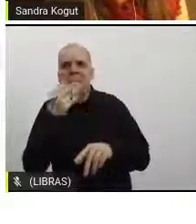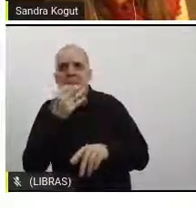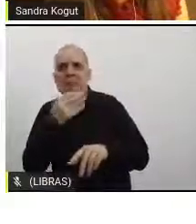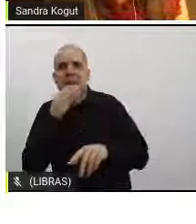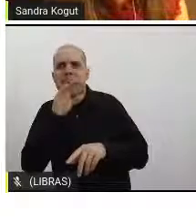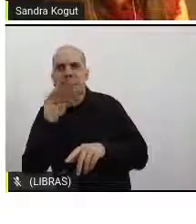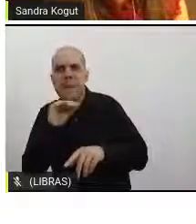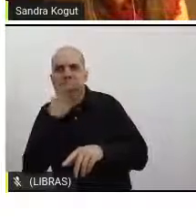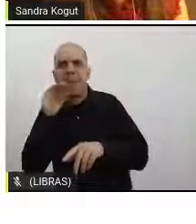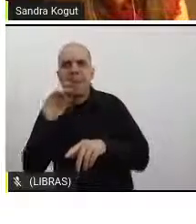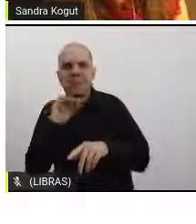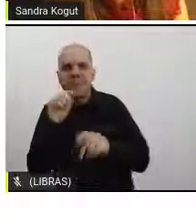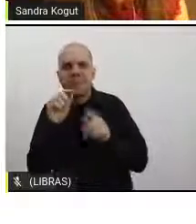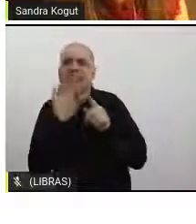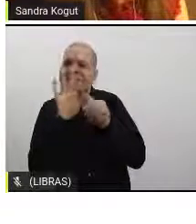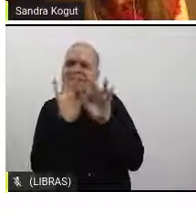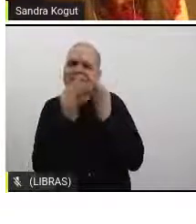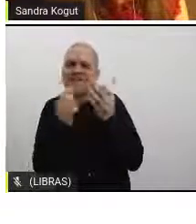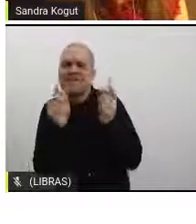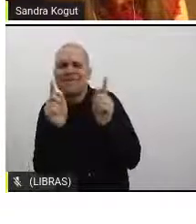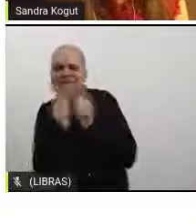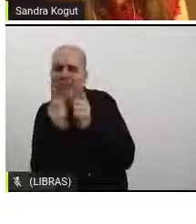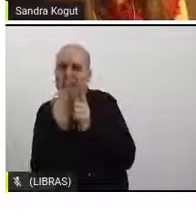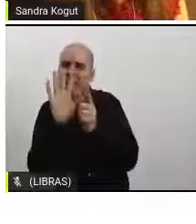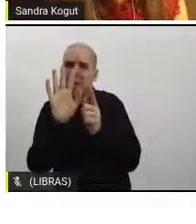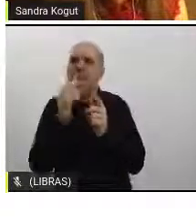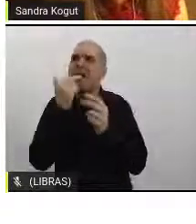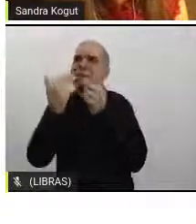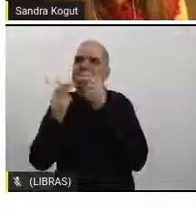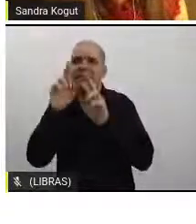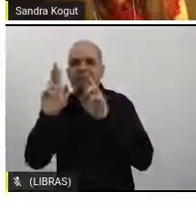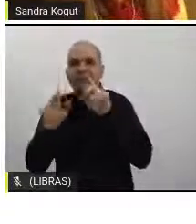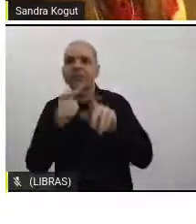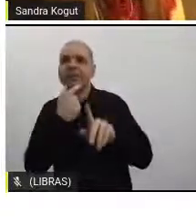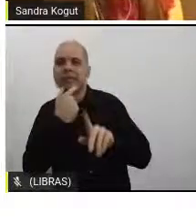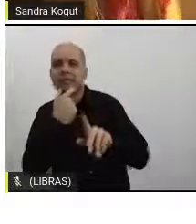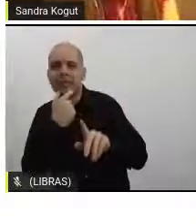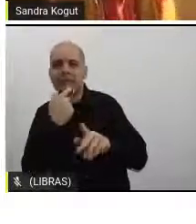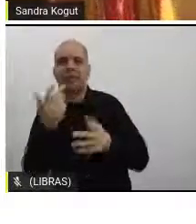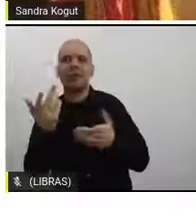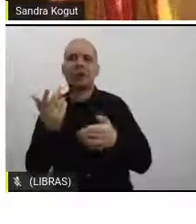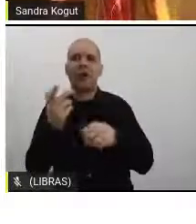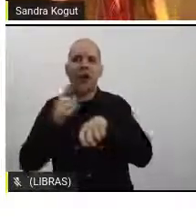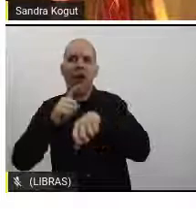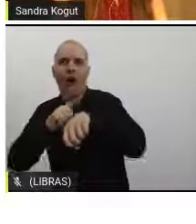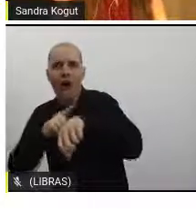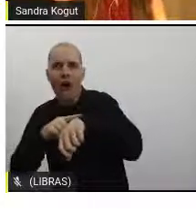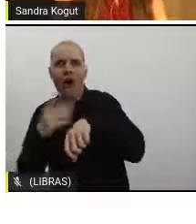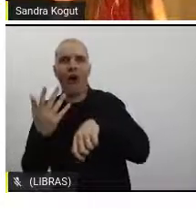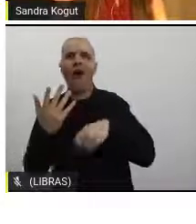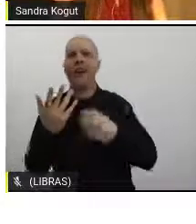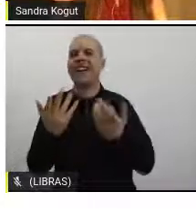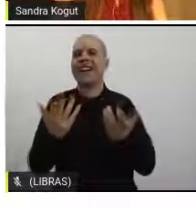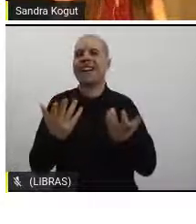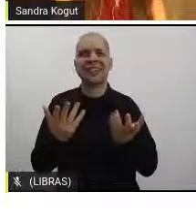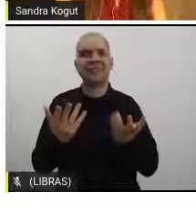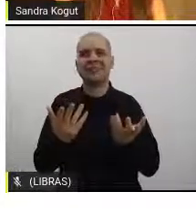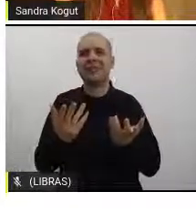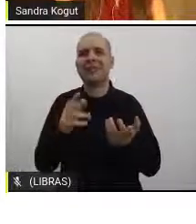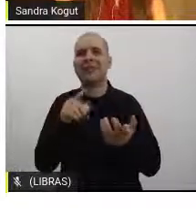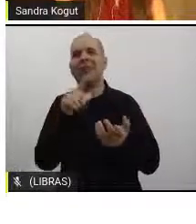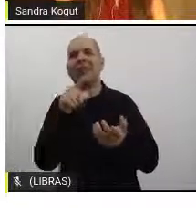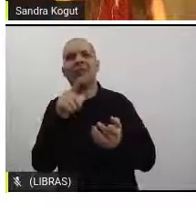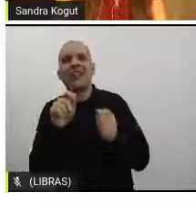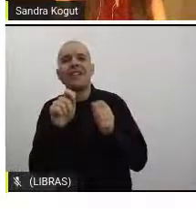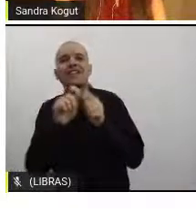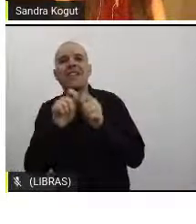várias frases curtas, assim, de várias línguas, em inglês, fala que oração, o que, que